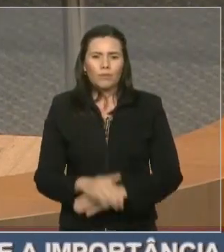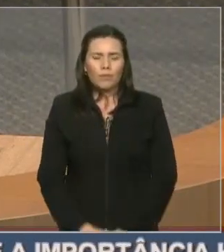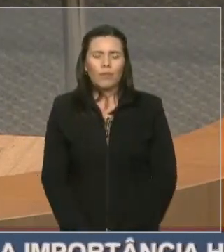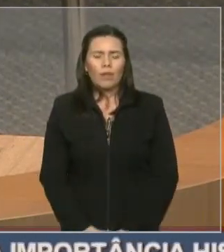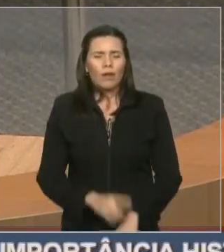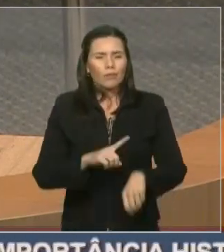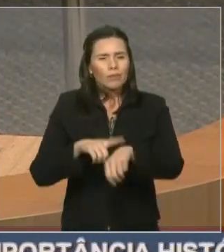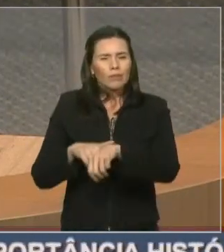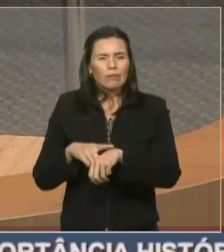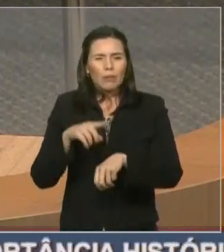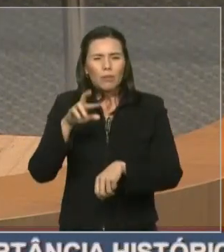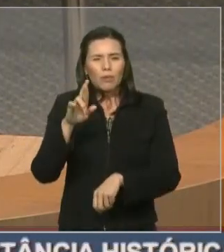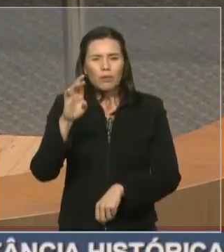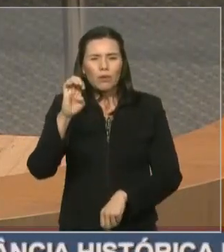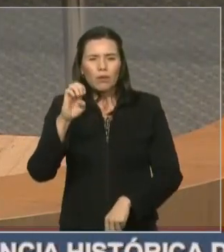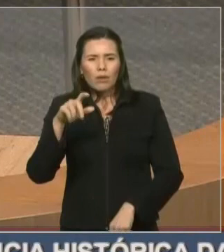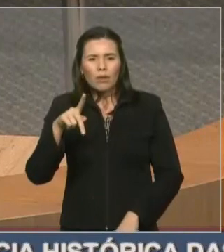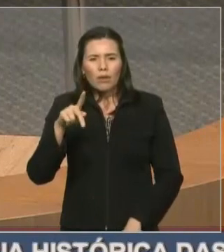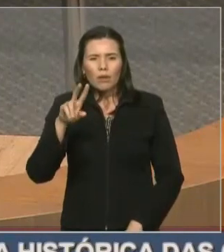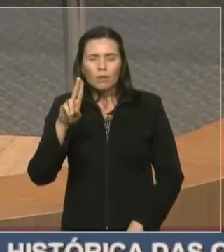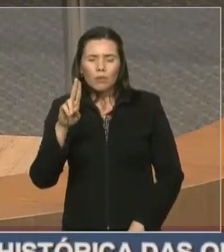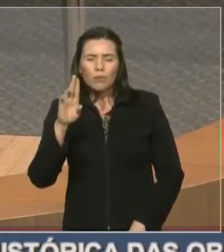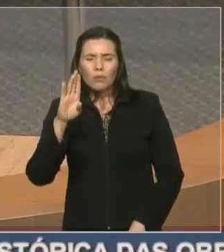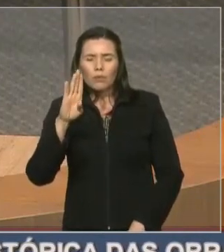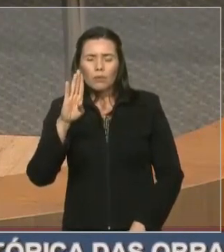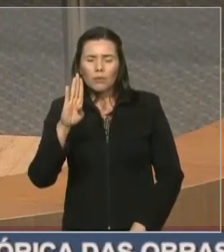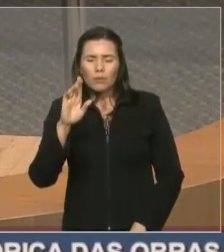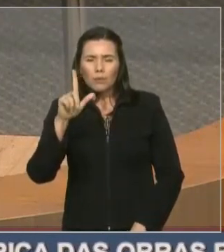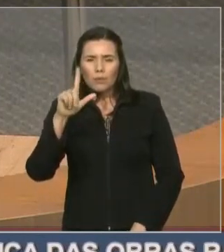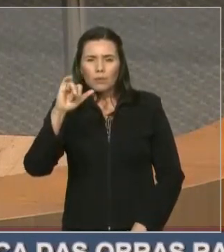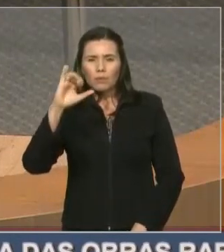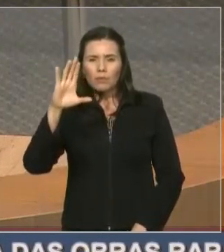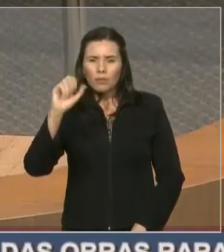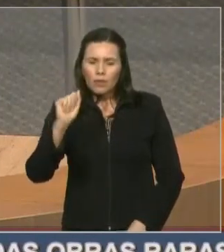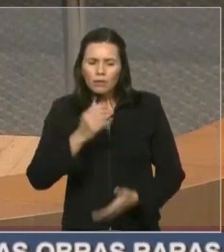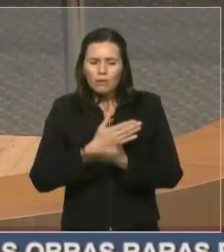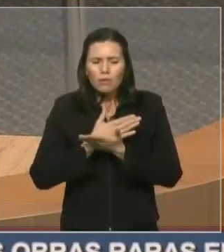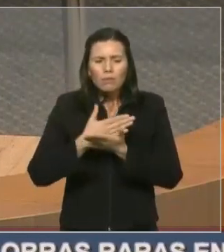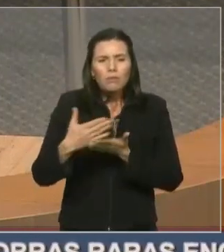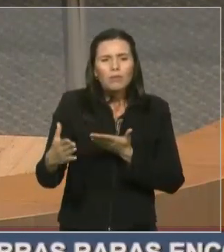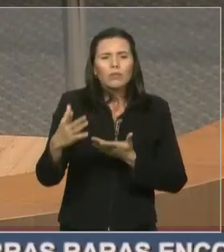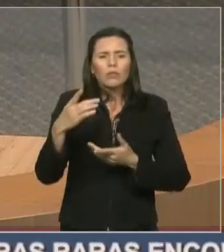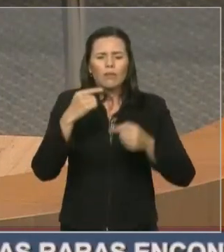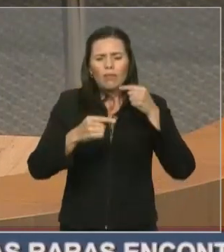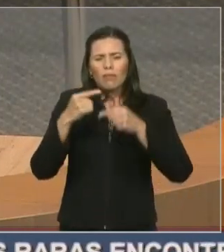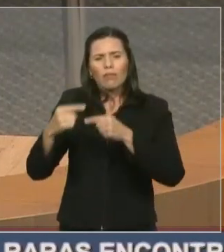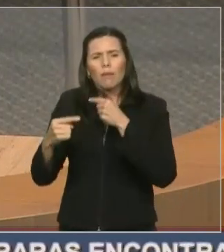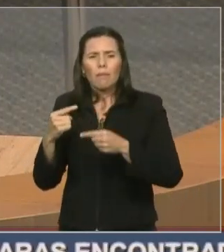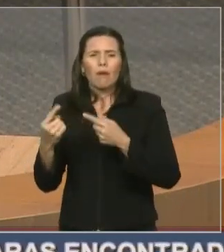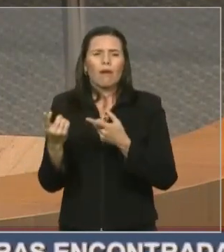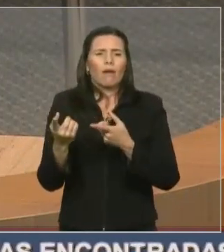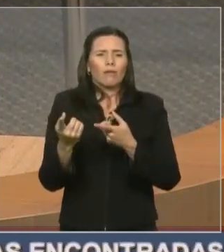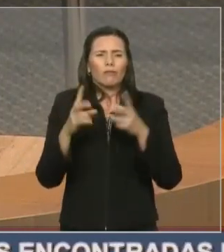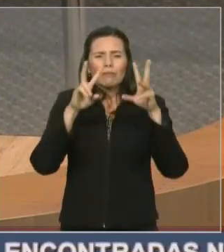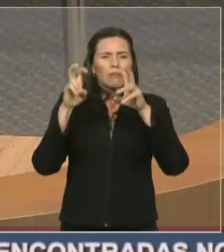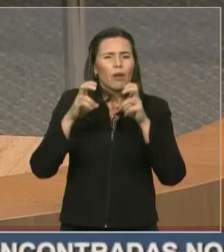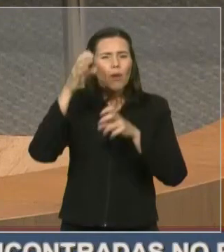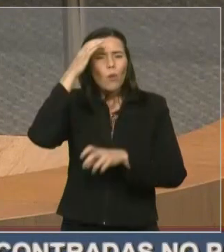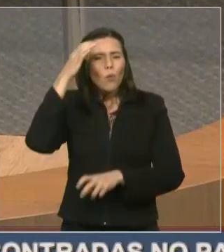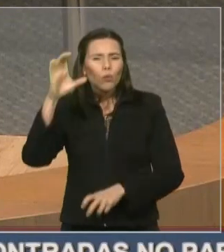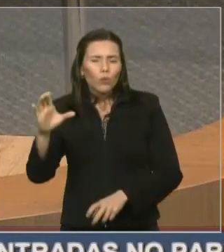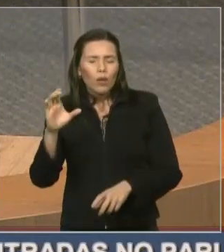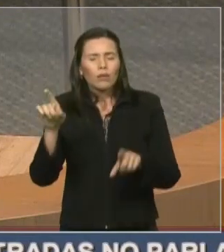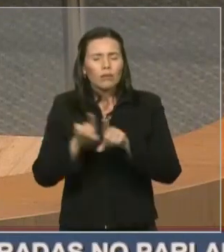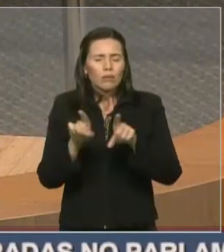grandes debates culturais, legislativos. Eu aqui uma vez, eu era tanto interessado nesse